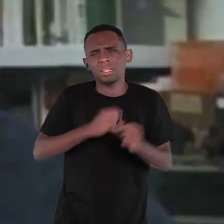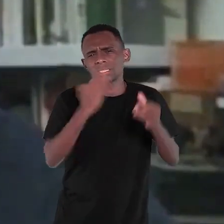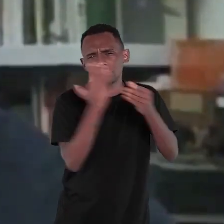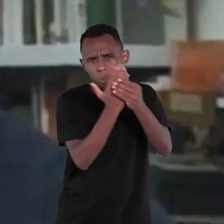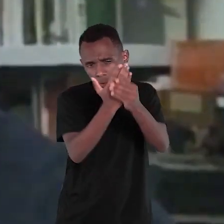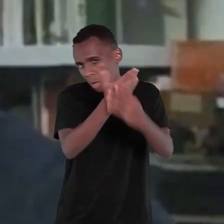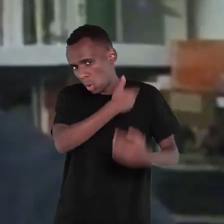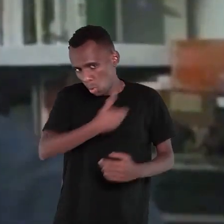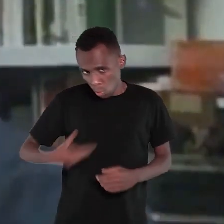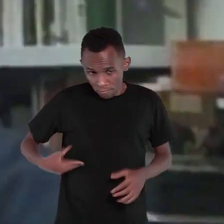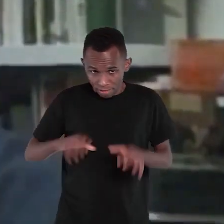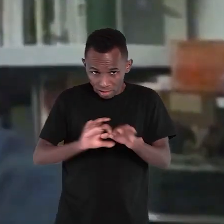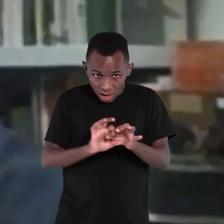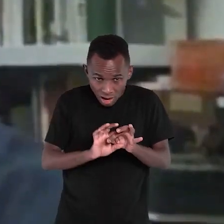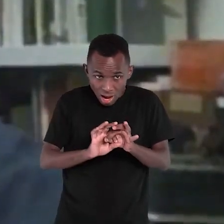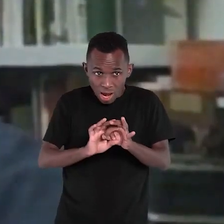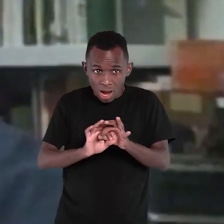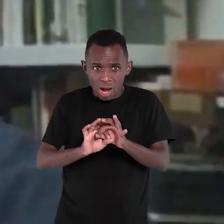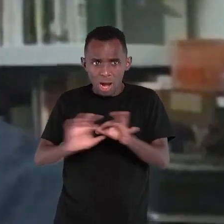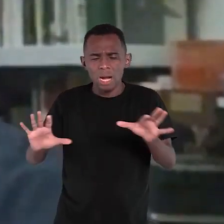públicas, principalmente nas públicas, tá?